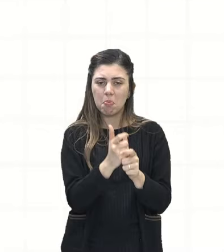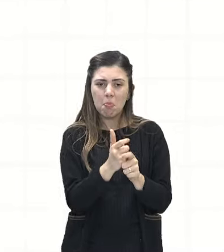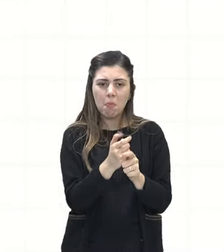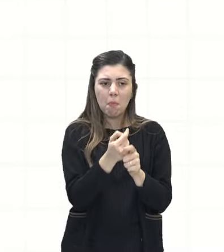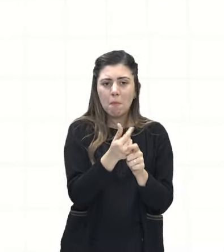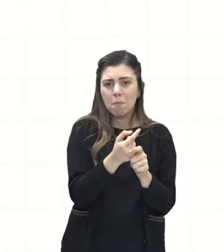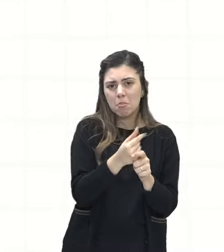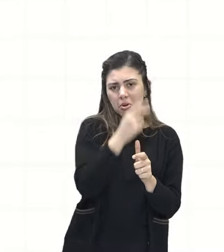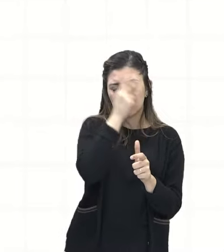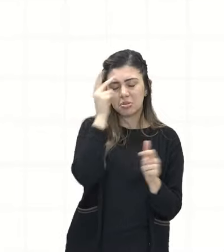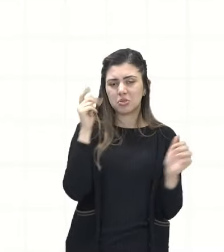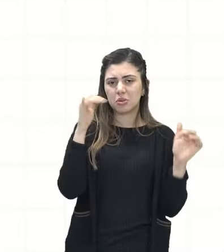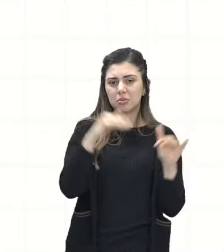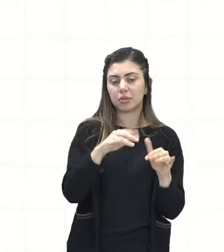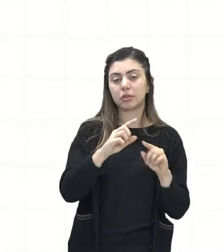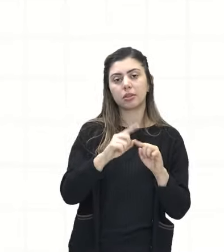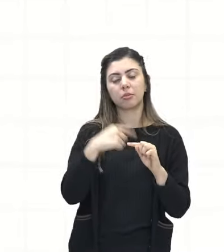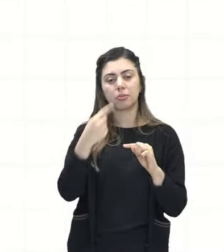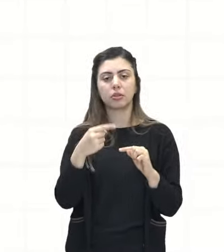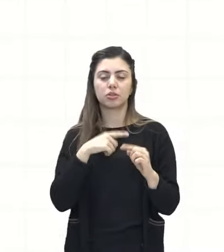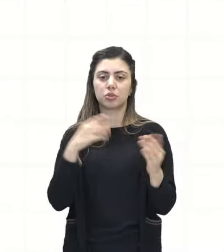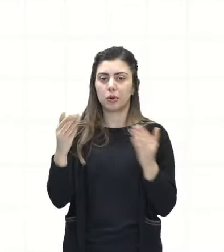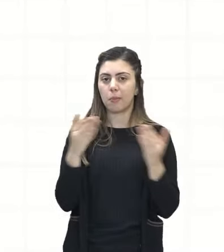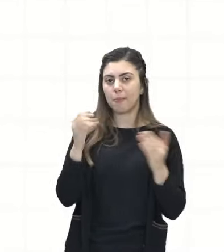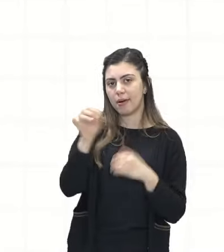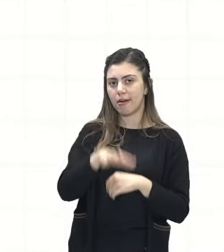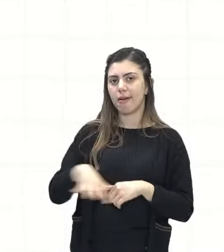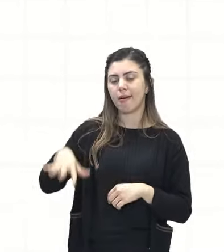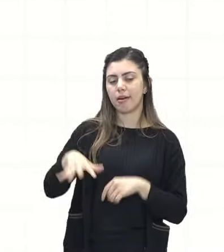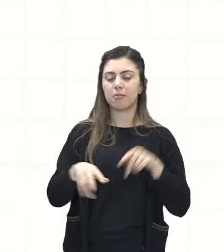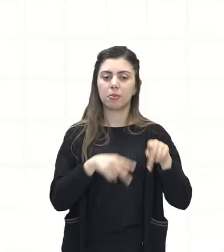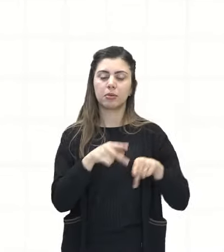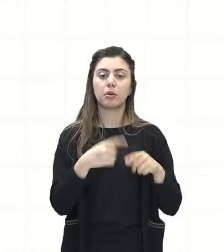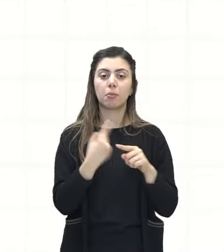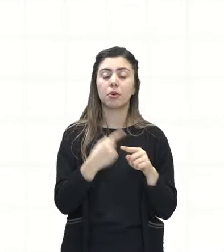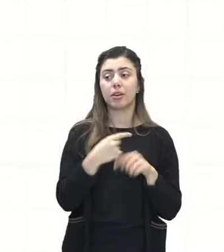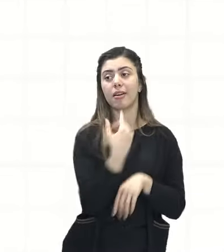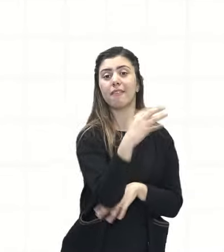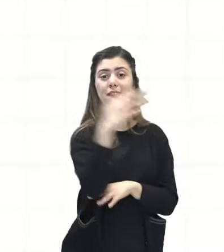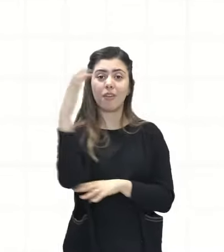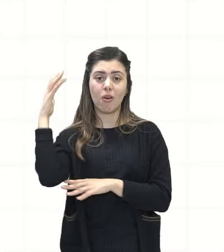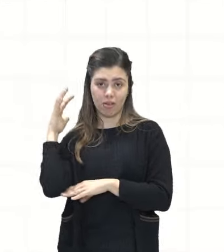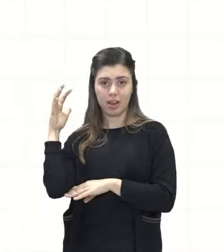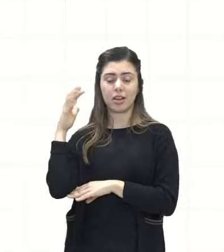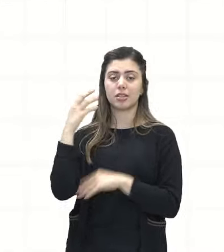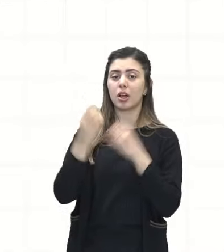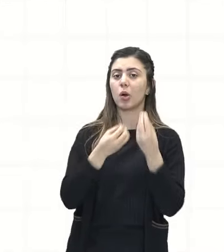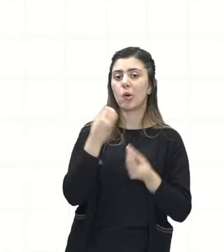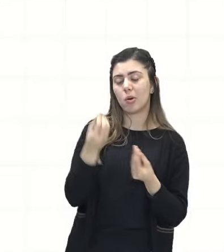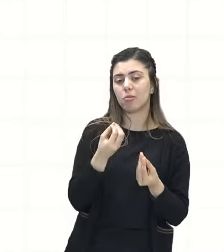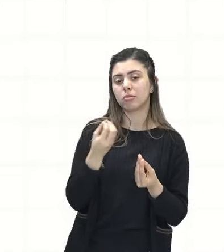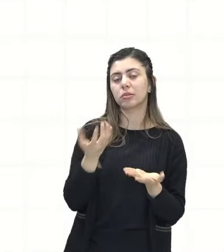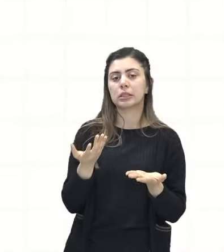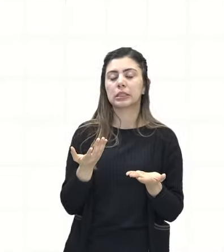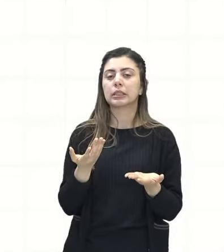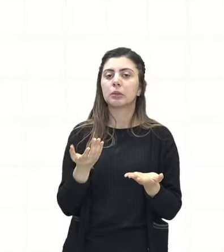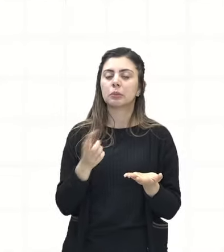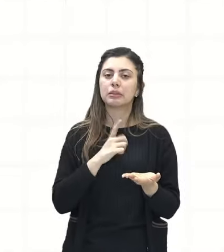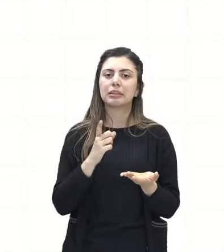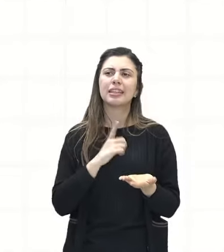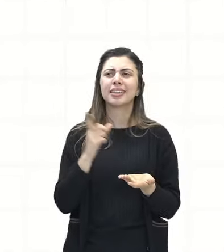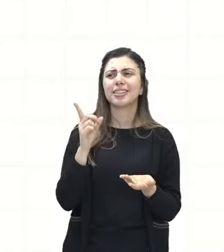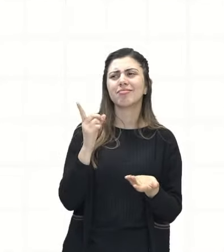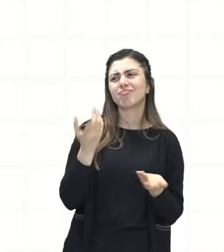vivendo aqui quando a gente compara a população à área isso porque as florestas tropicais de uma forma geral elas impõem ali uma